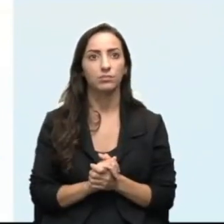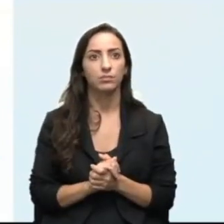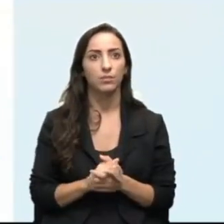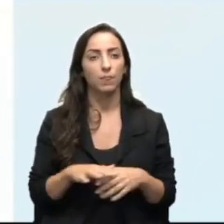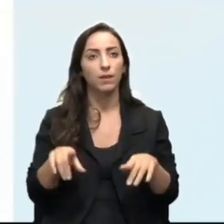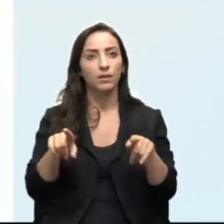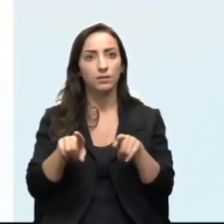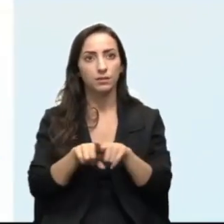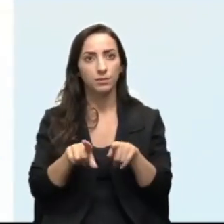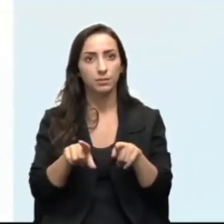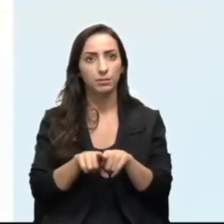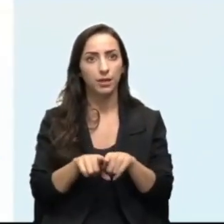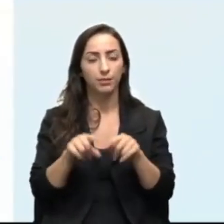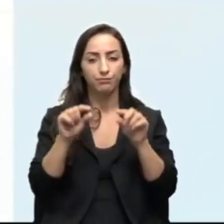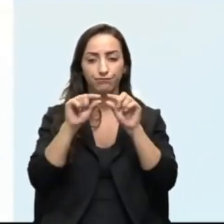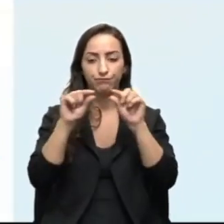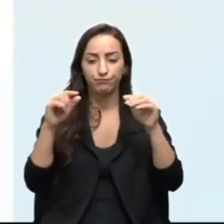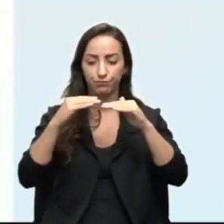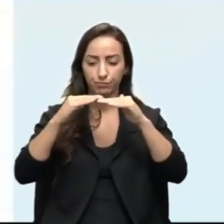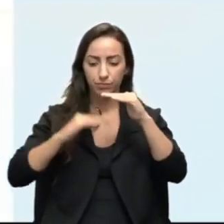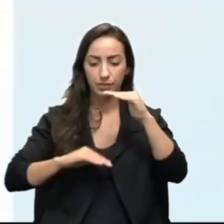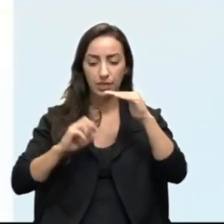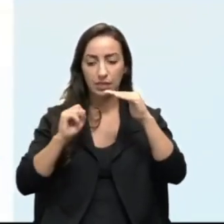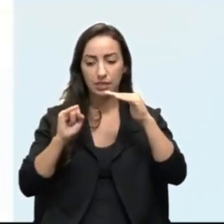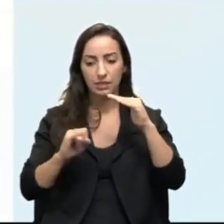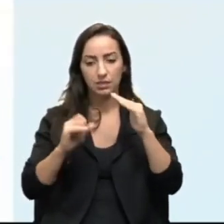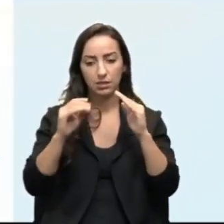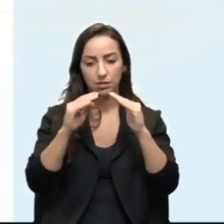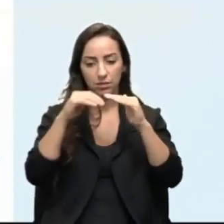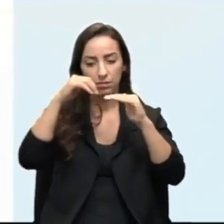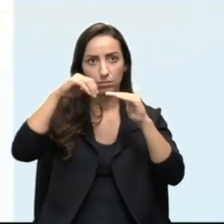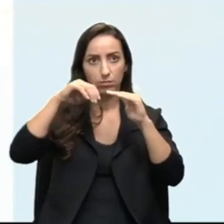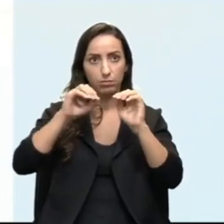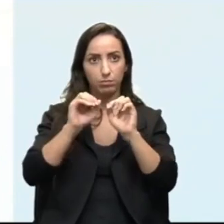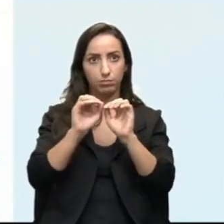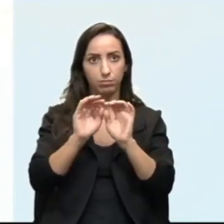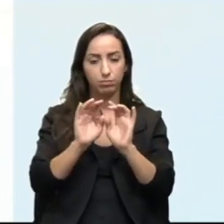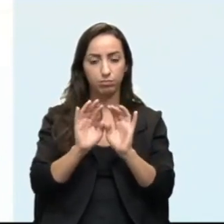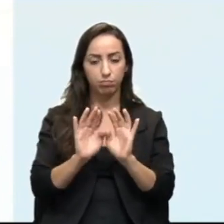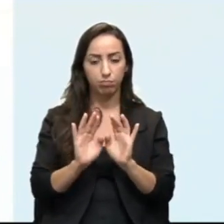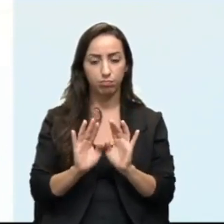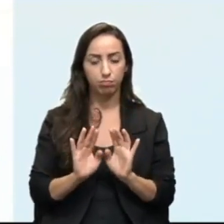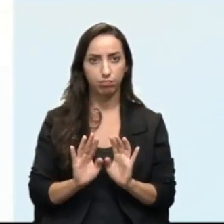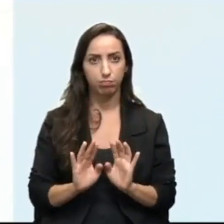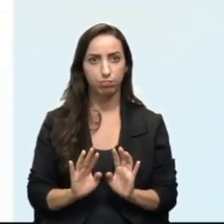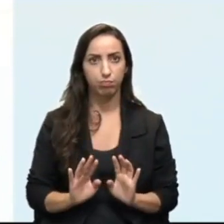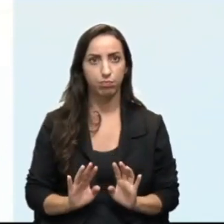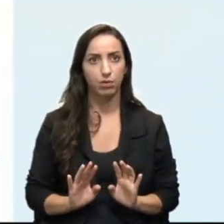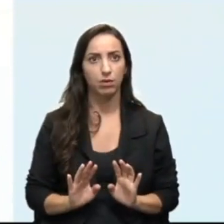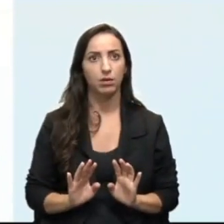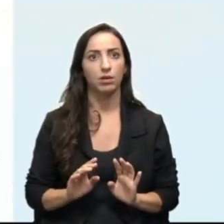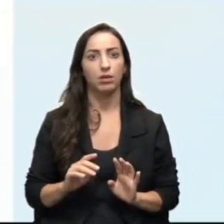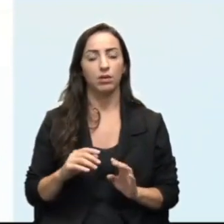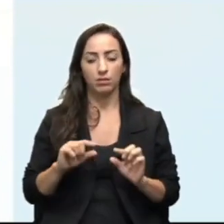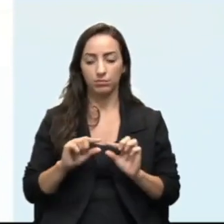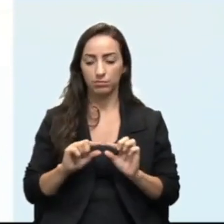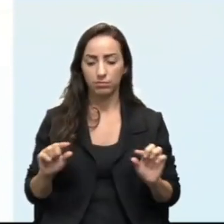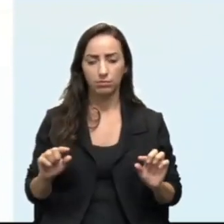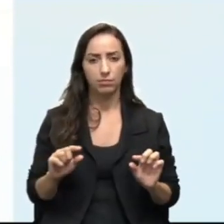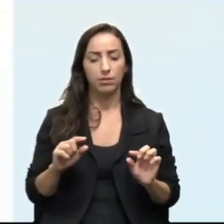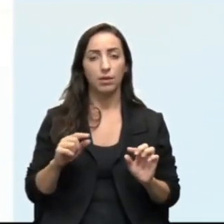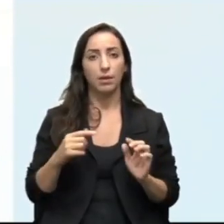mesma forma, na parte inferior, quanto mais a gente se afasta da linha neutra, as tensões de tração